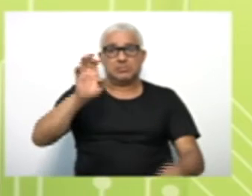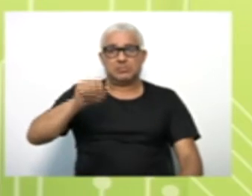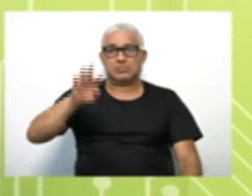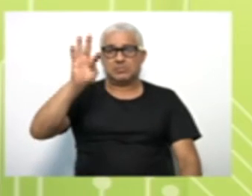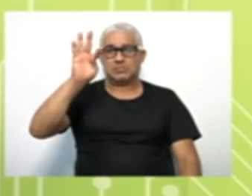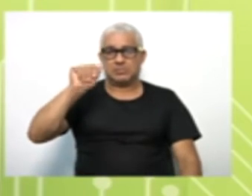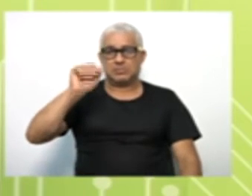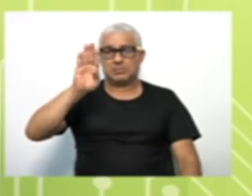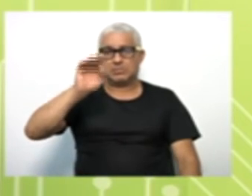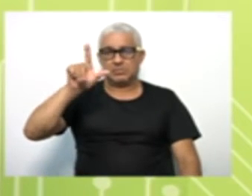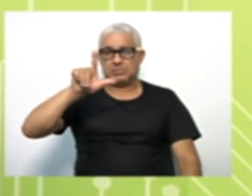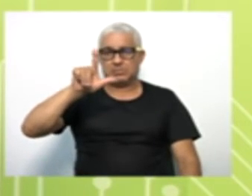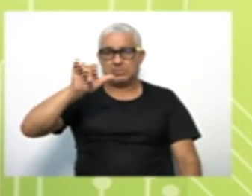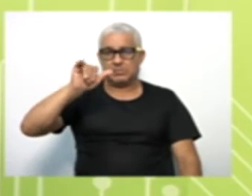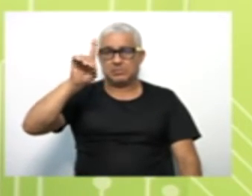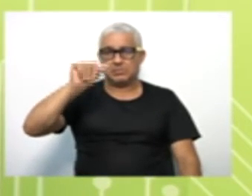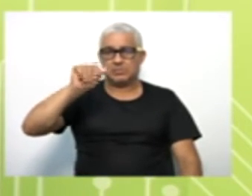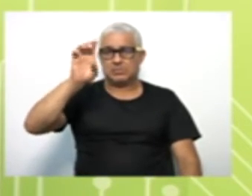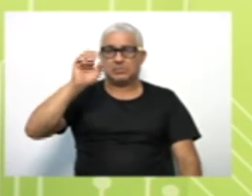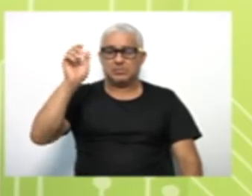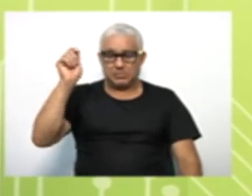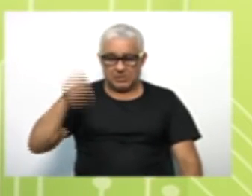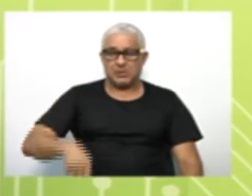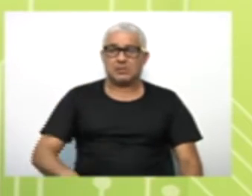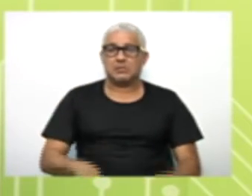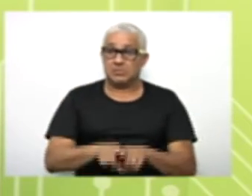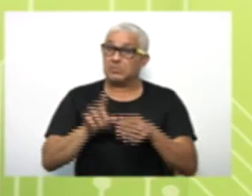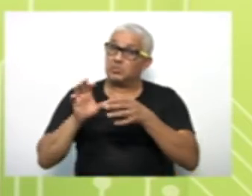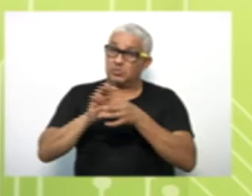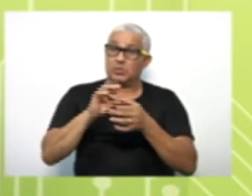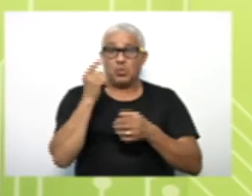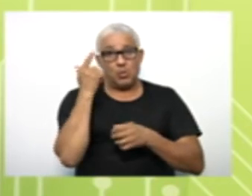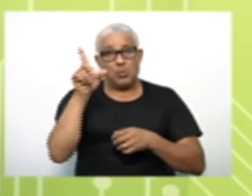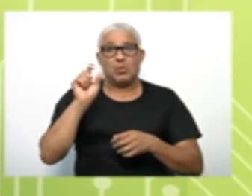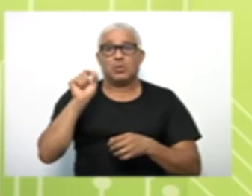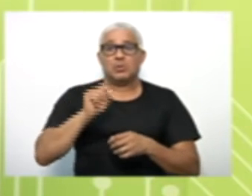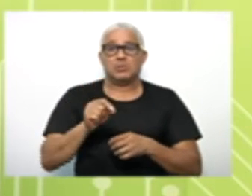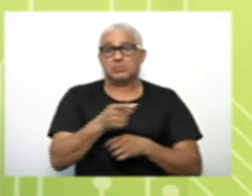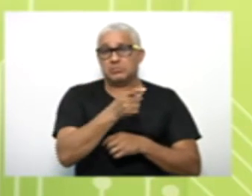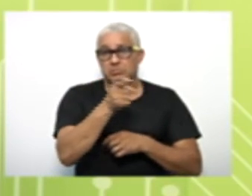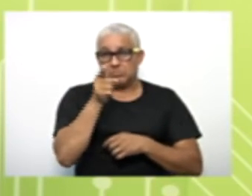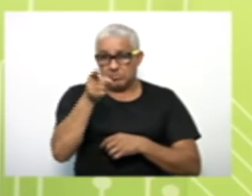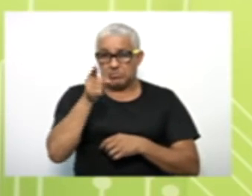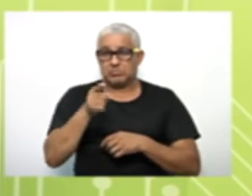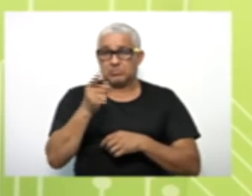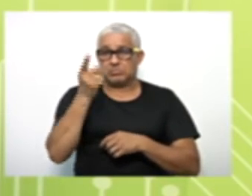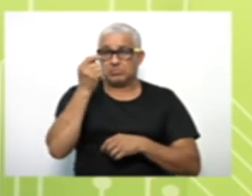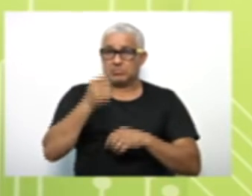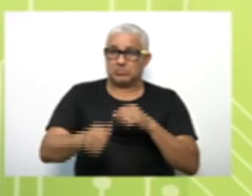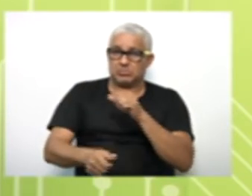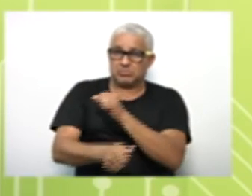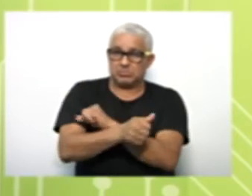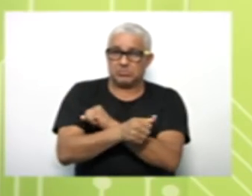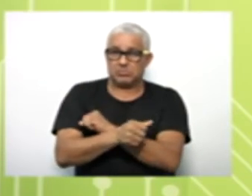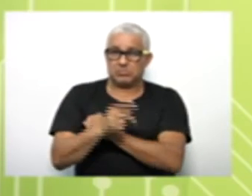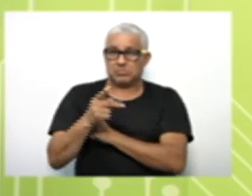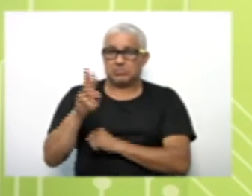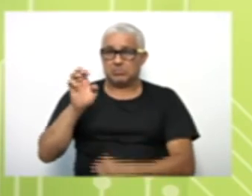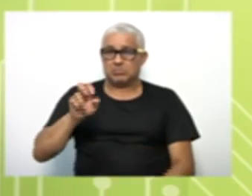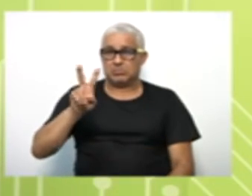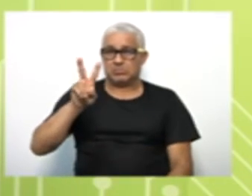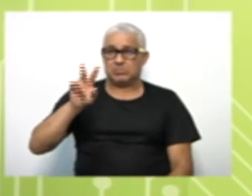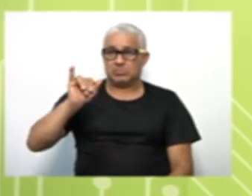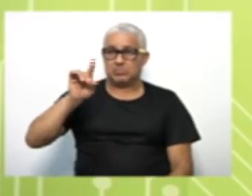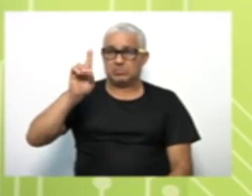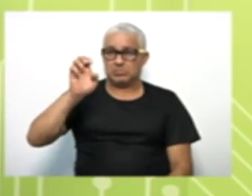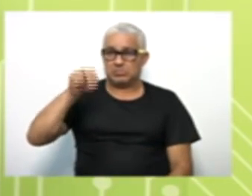outra orientação que eu contextualizo com vocês é quando você é investidor de previdência, com o tempo esse